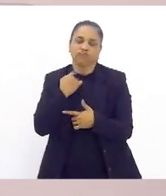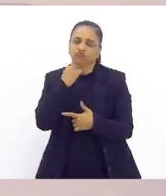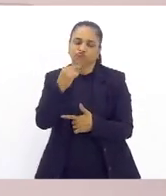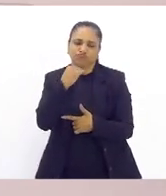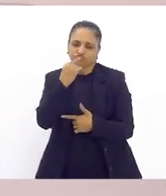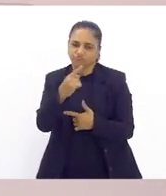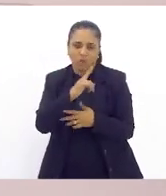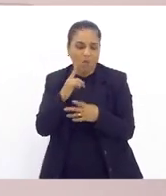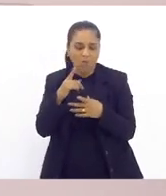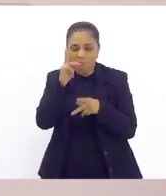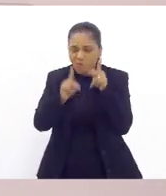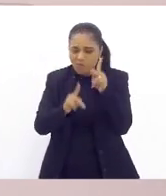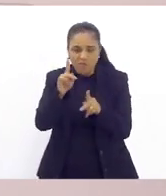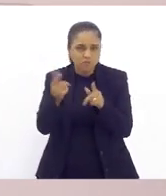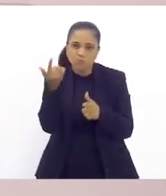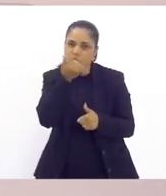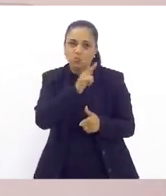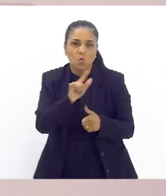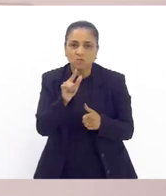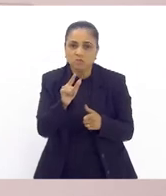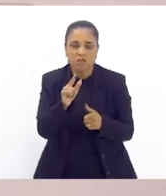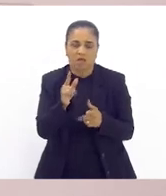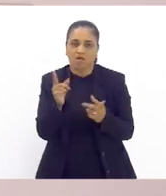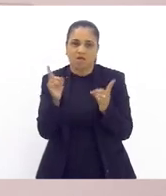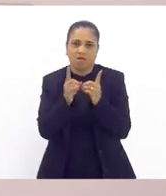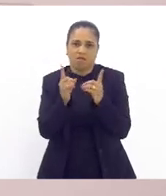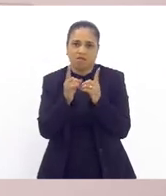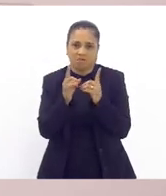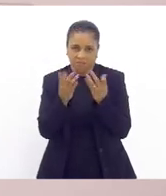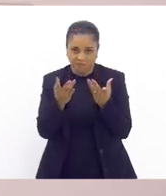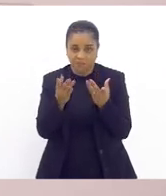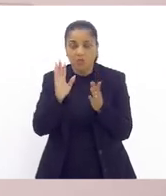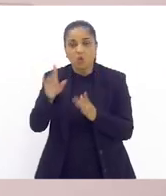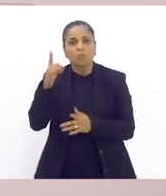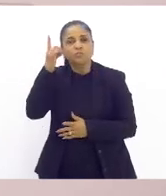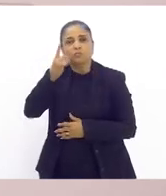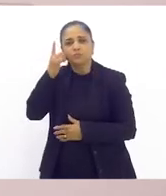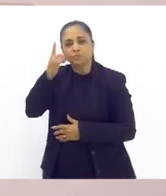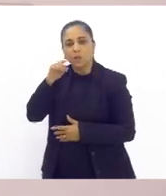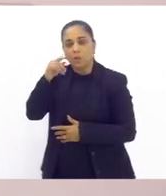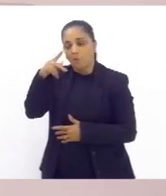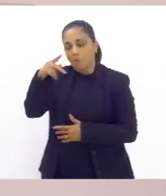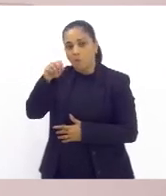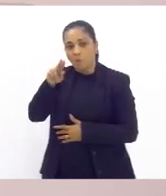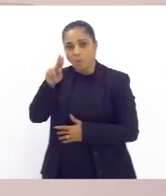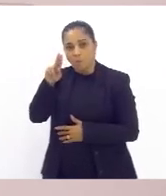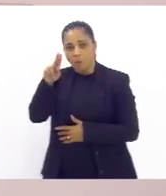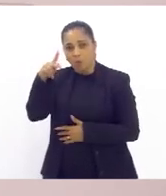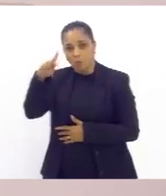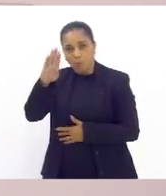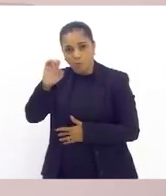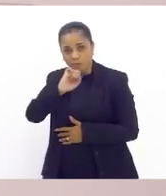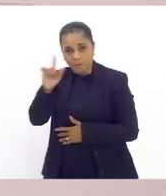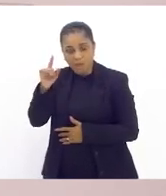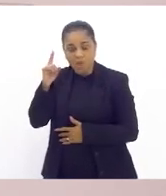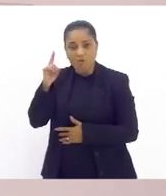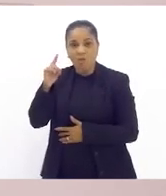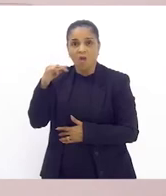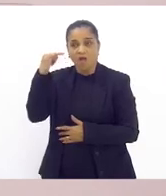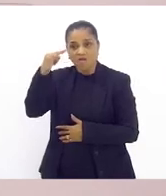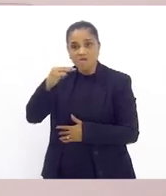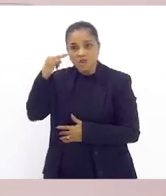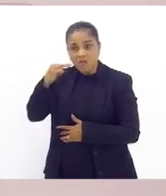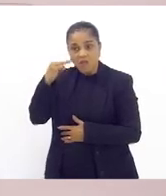a população não consegue o atendimento e Como disse que o deputado pobel somos nós vereadores que estamos na ponta